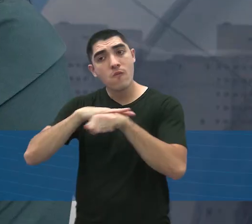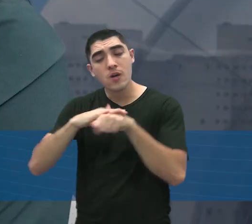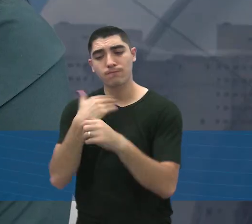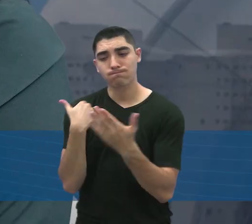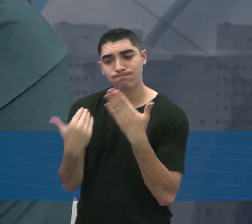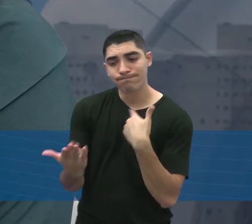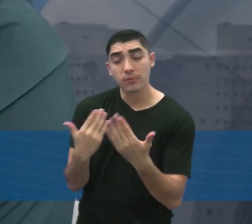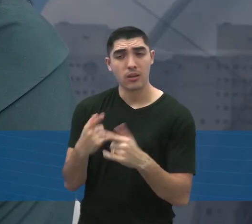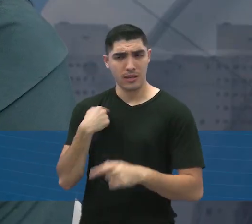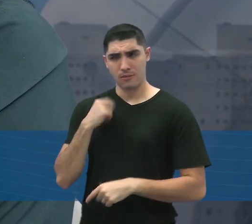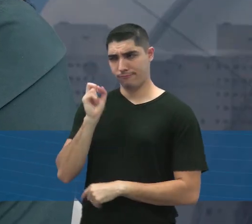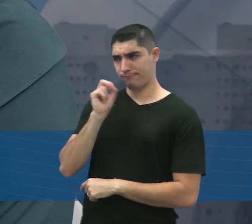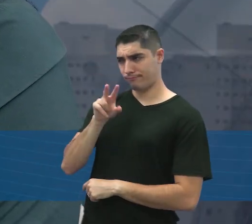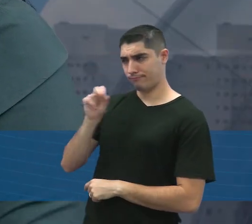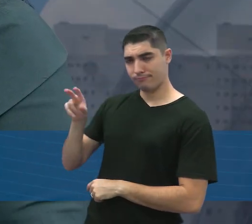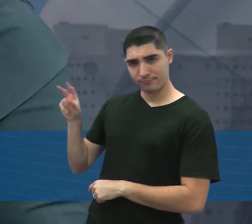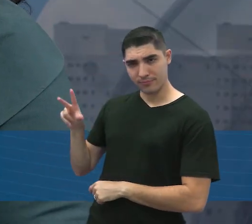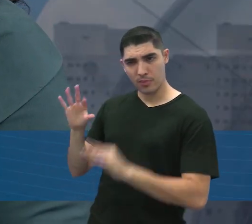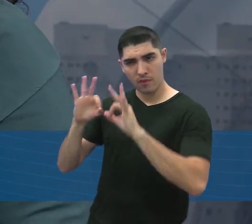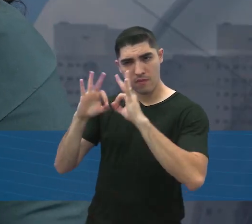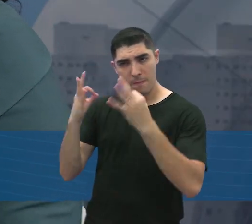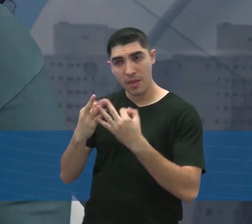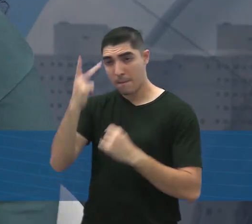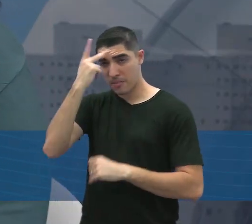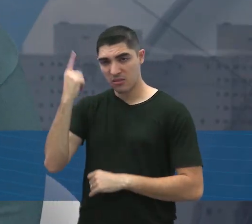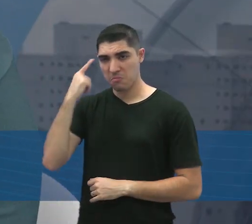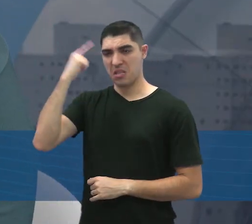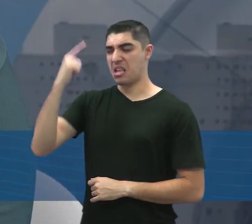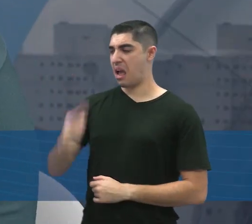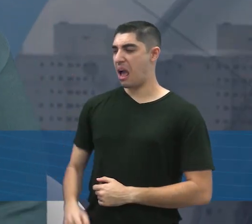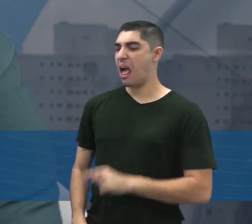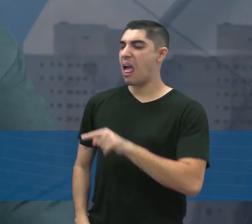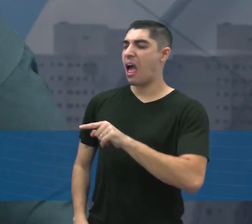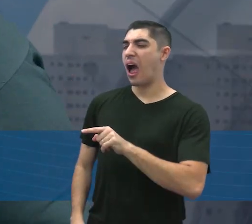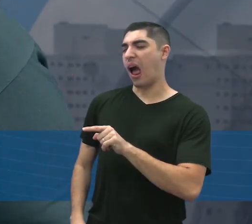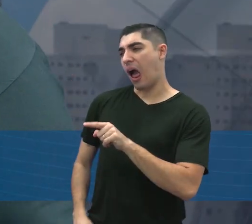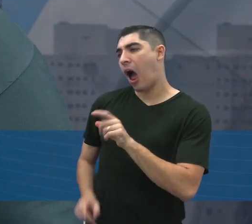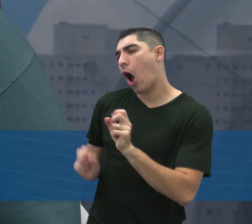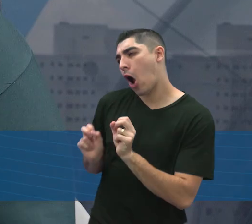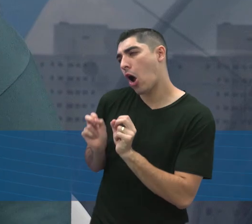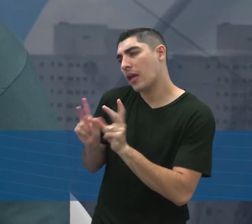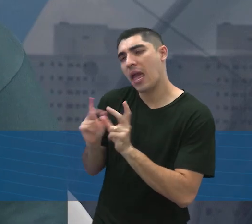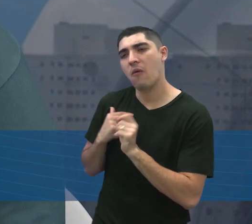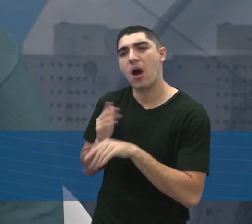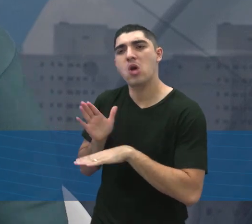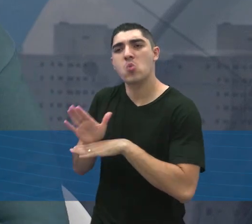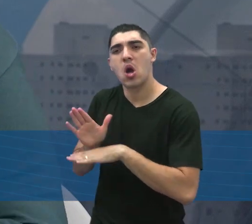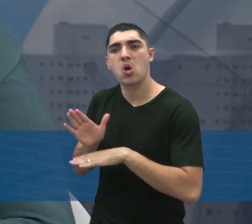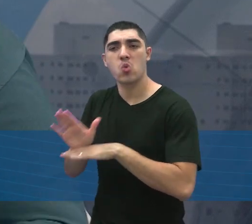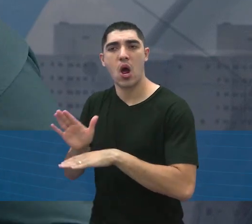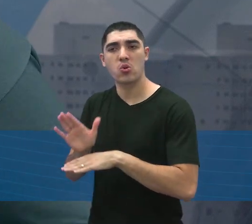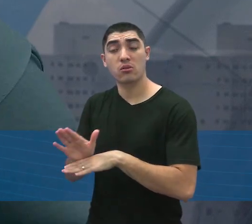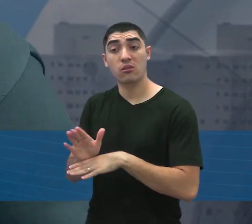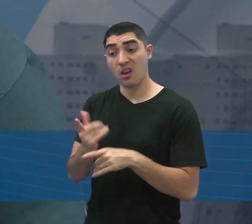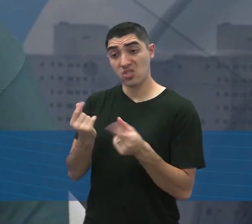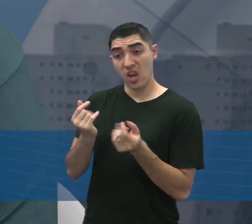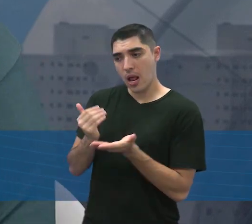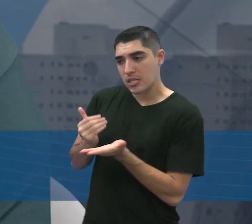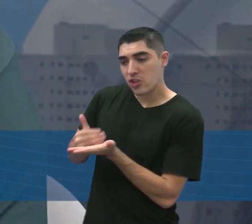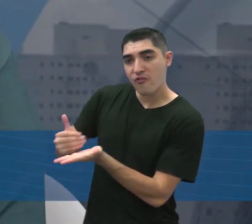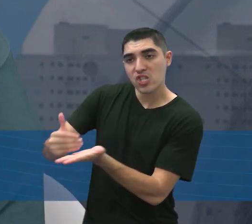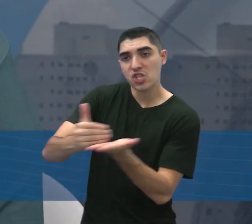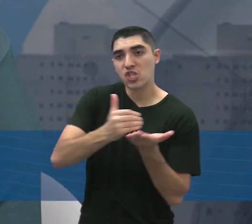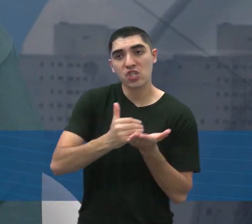muitos provedores também que não conseguem dizer não conseguem trazer ali o compartilhamento da